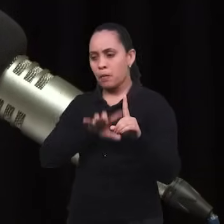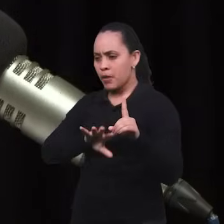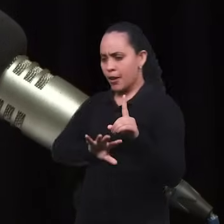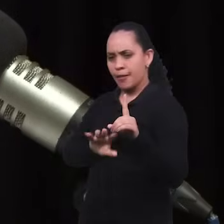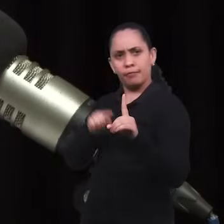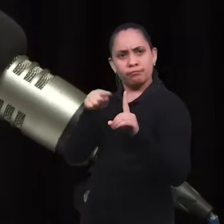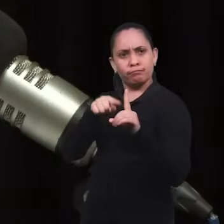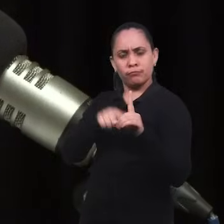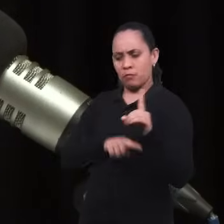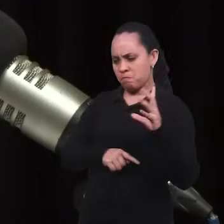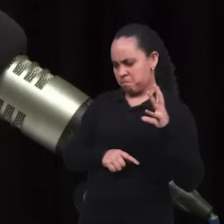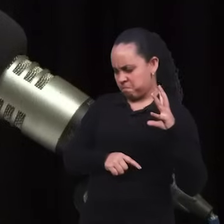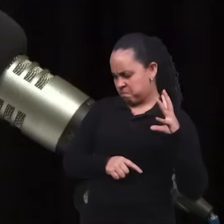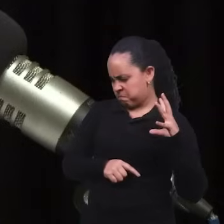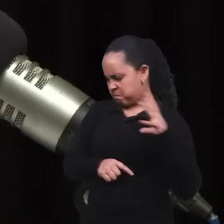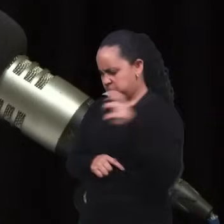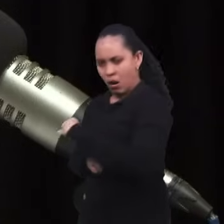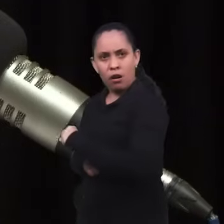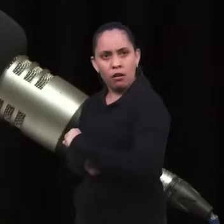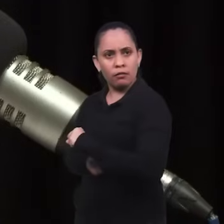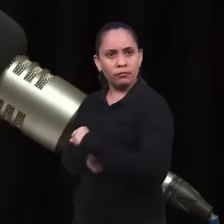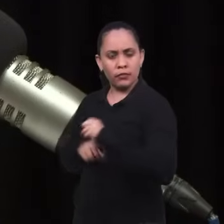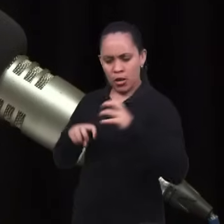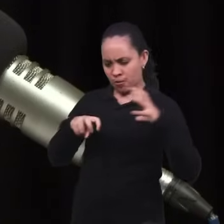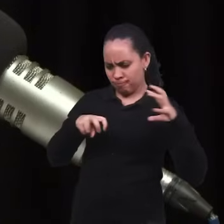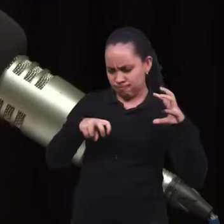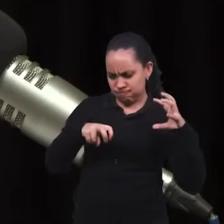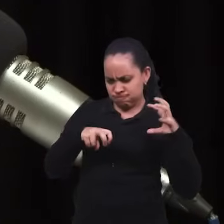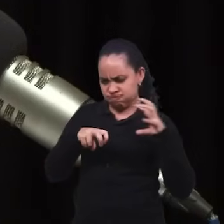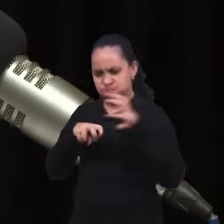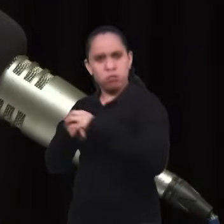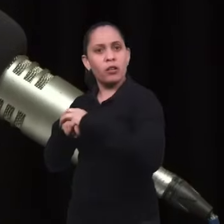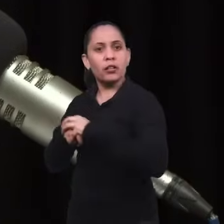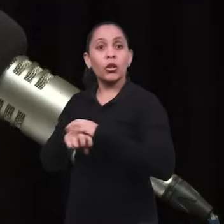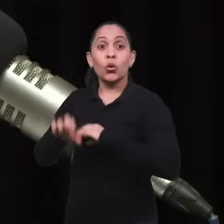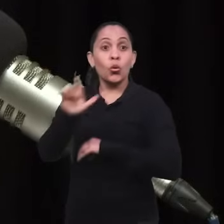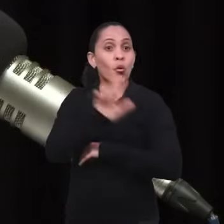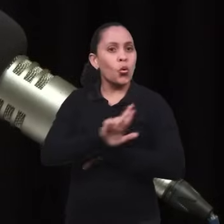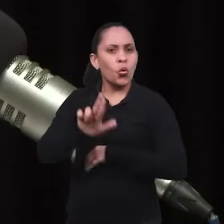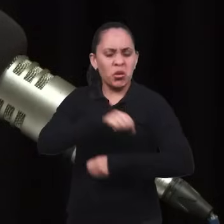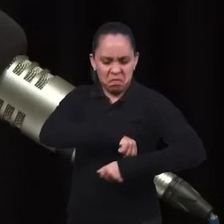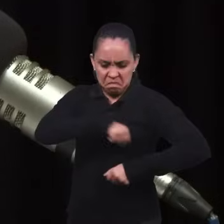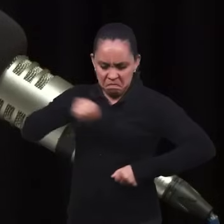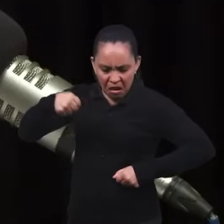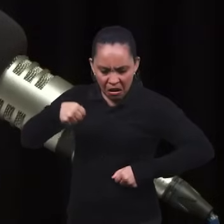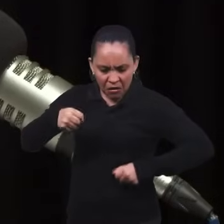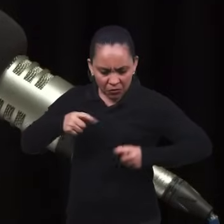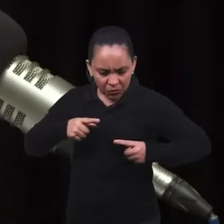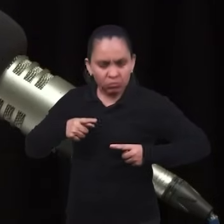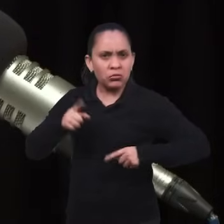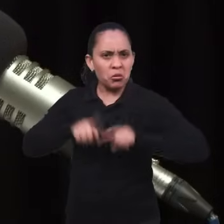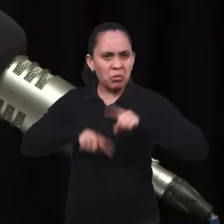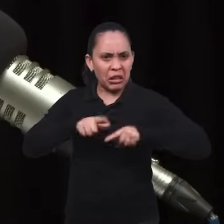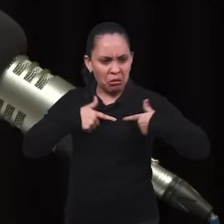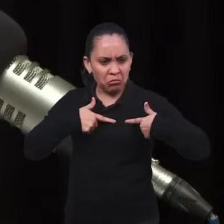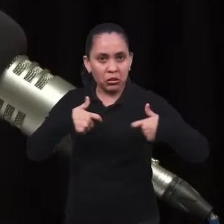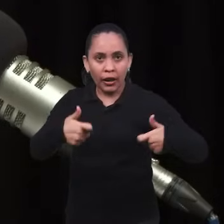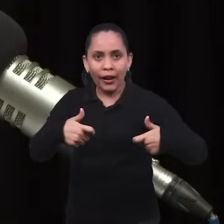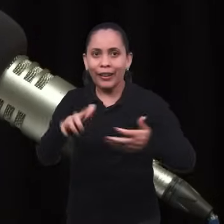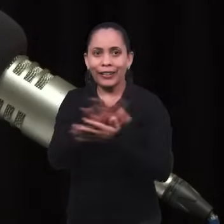leão e com as suas próprias mãos, né, sem a ajuda de qualquer ferramenta de guerra, arma ou qualquer coisa assim,